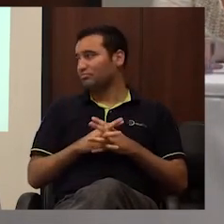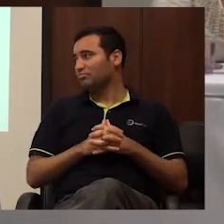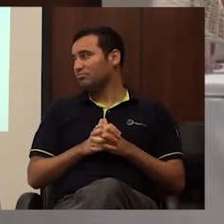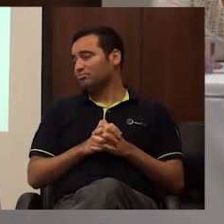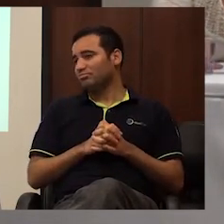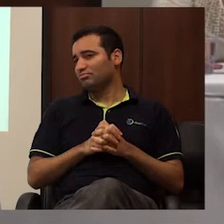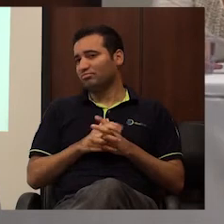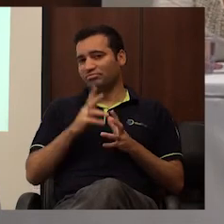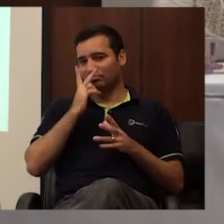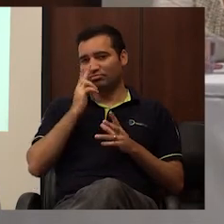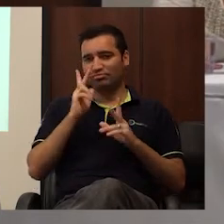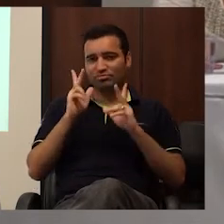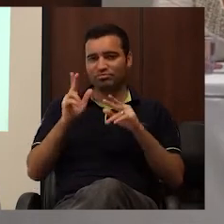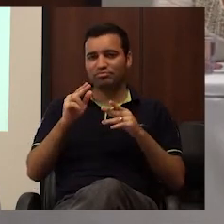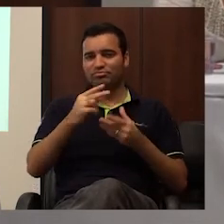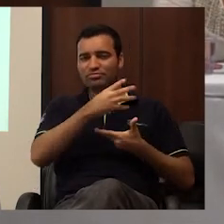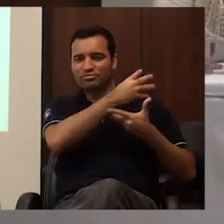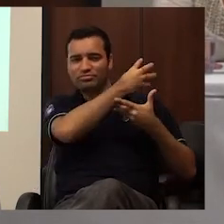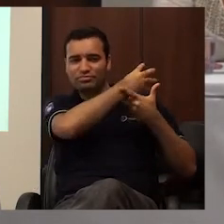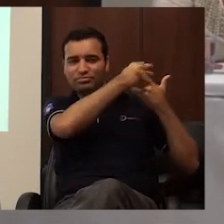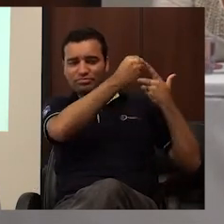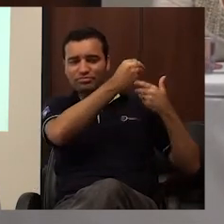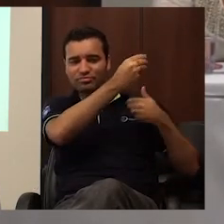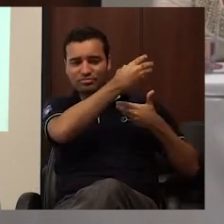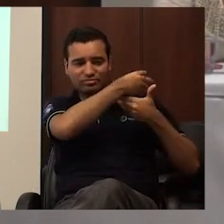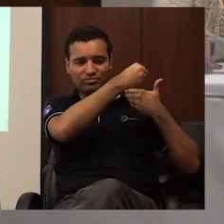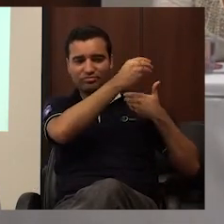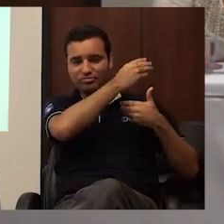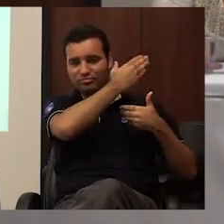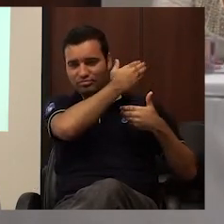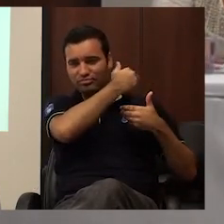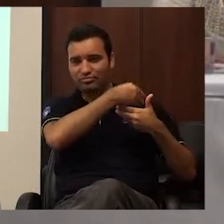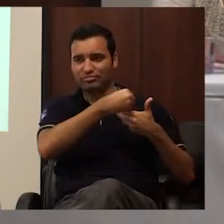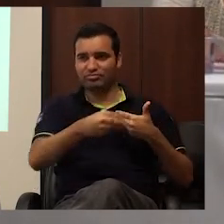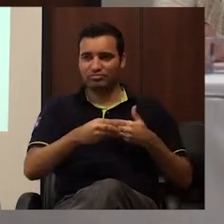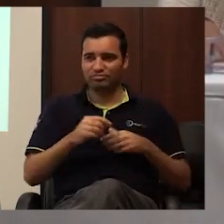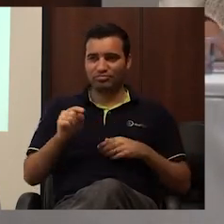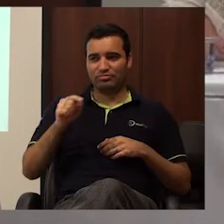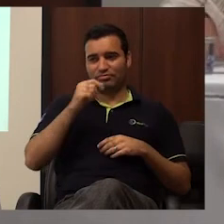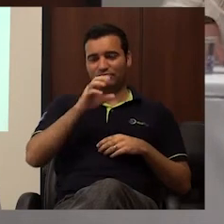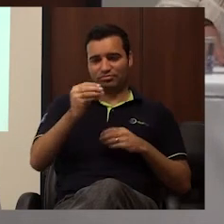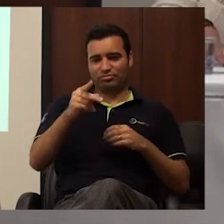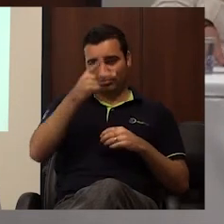alguma forma, reproduzindo esse modelo, na medida em que... Não?